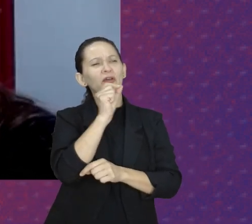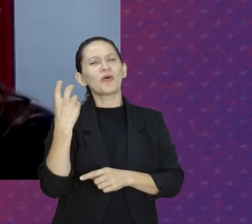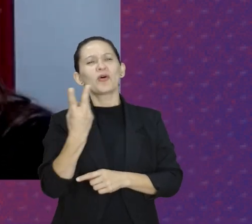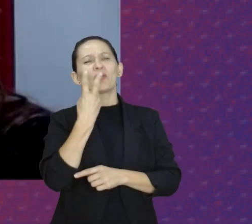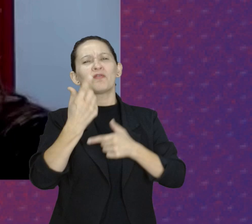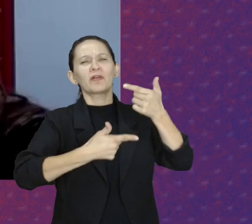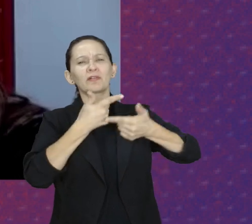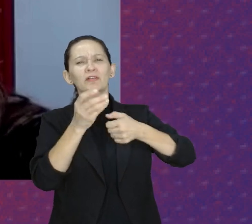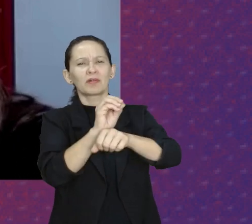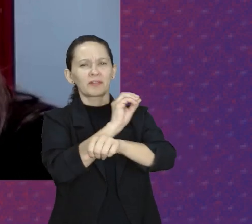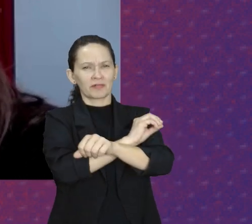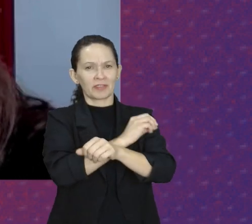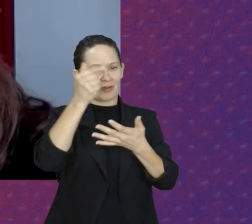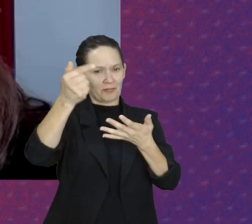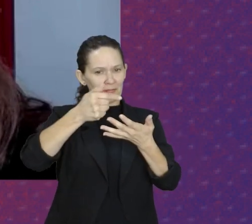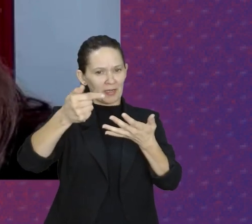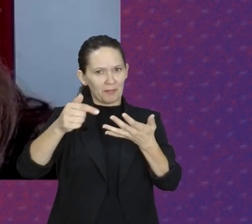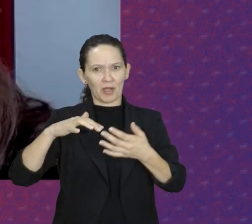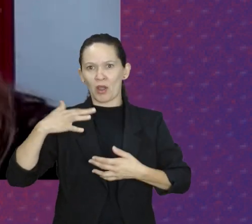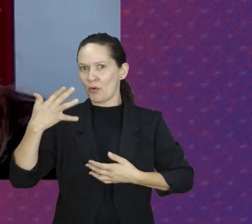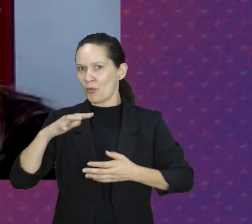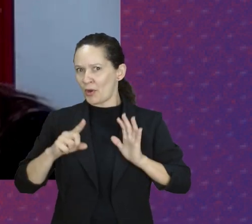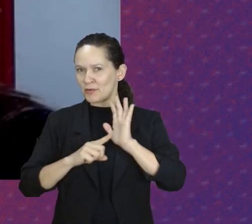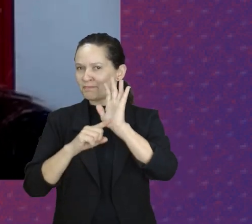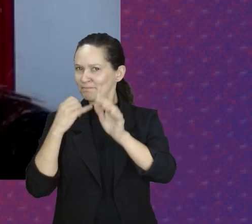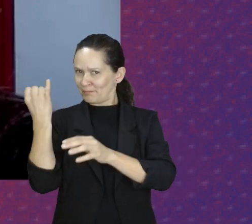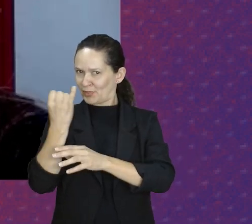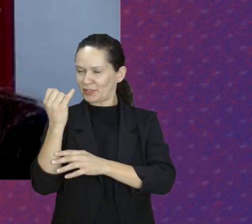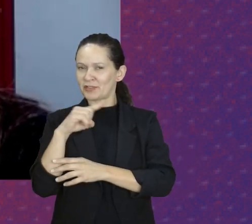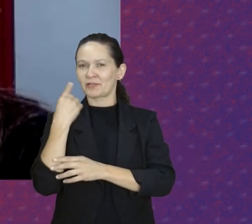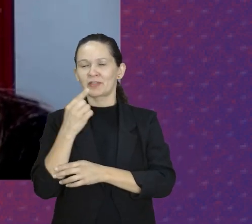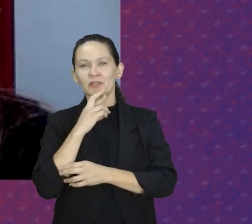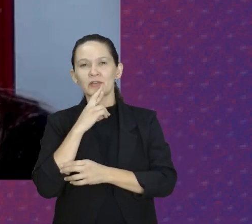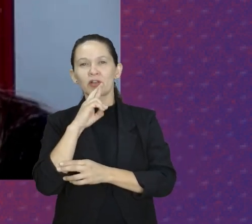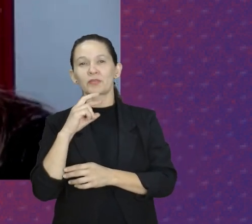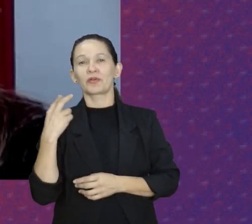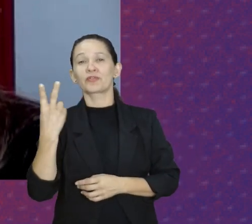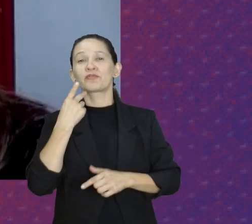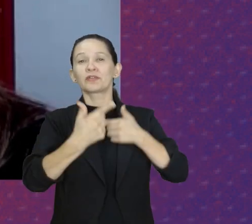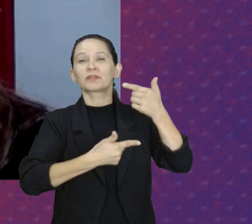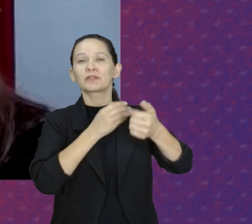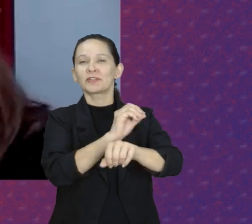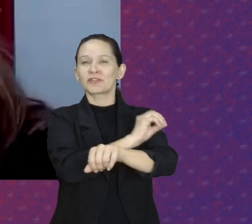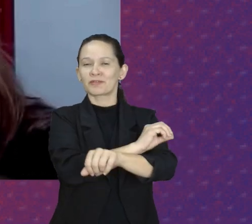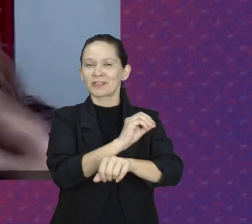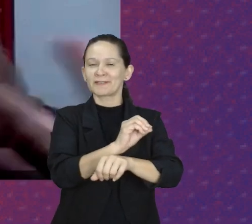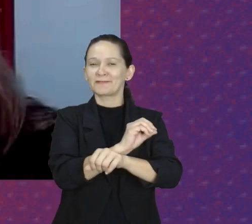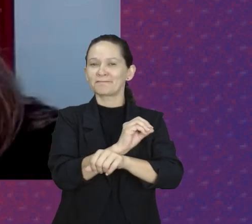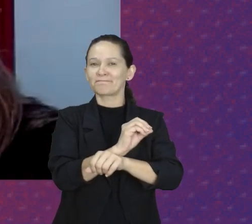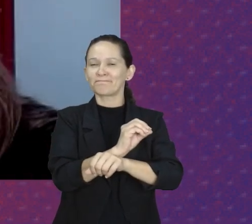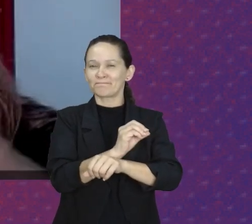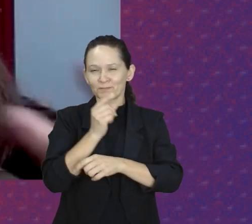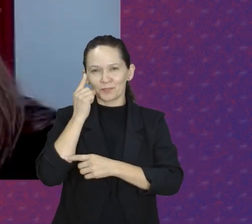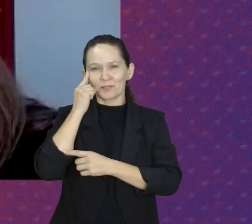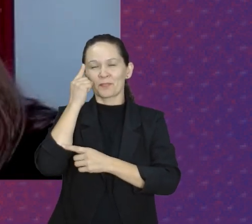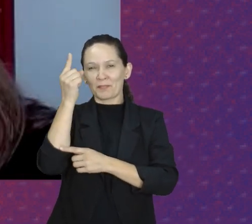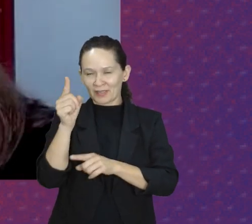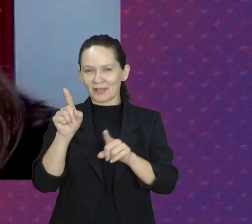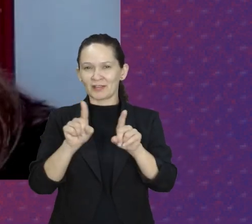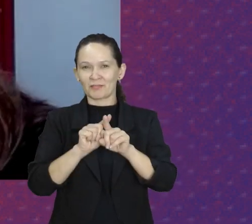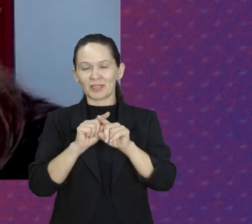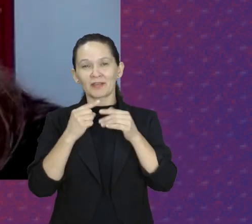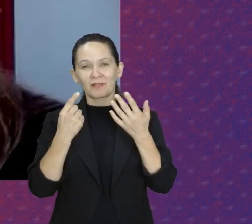trabalho de cuidado. E aí, quando a gente fala sobre os custos do trabalho de cuidados, a gente pensa de